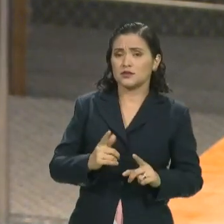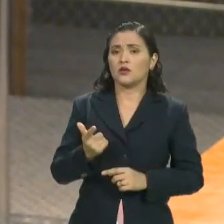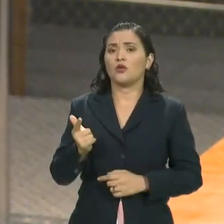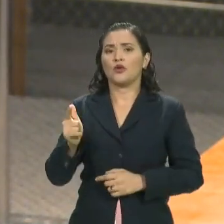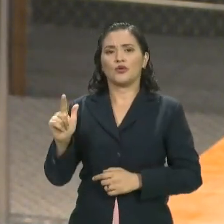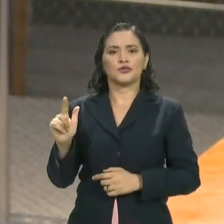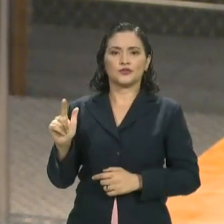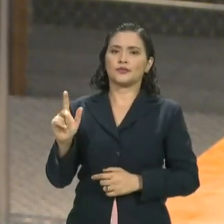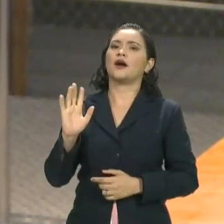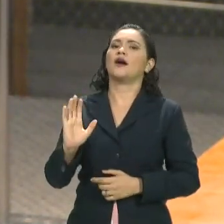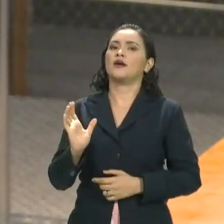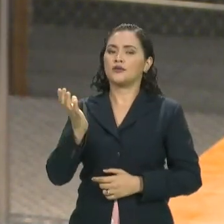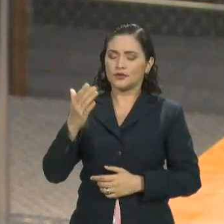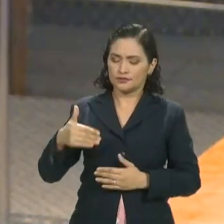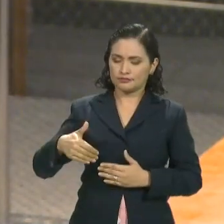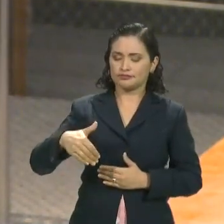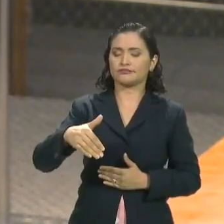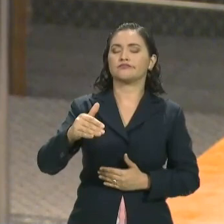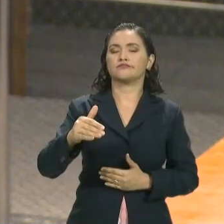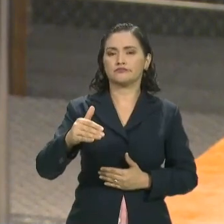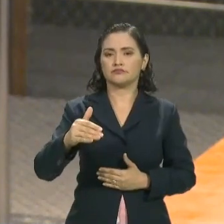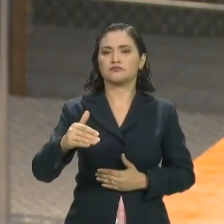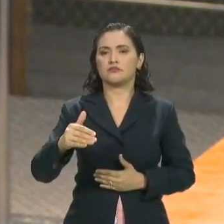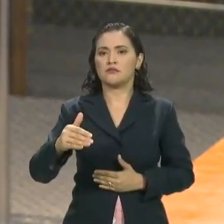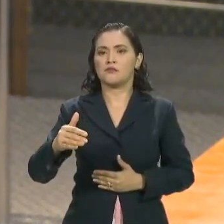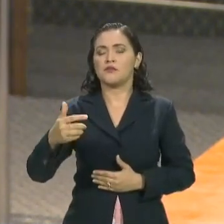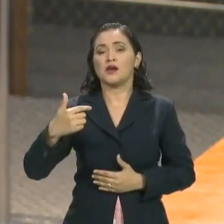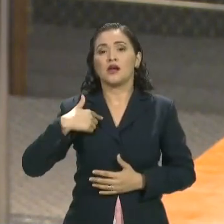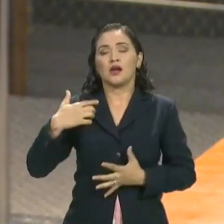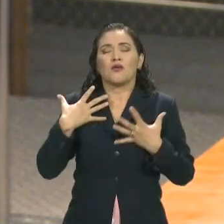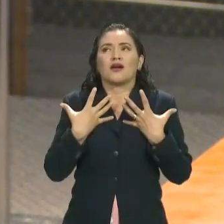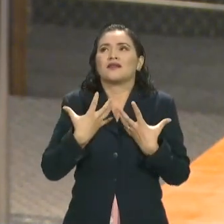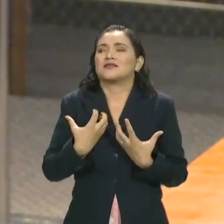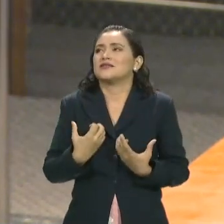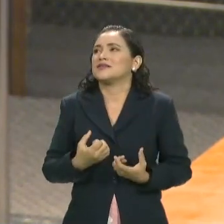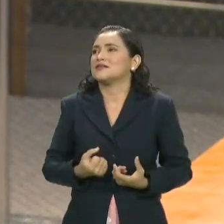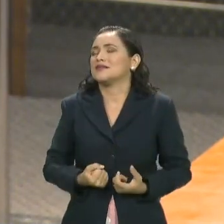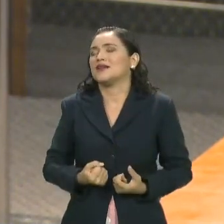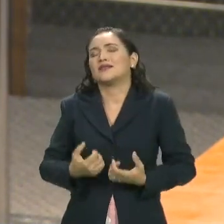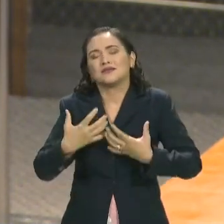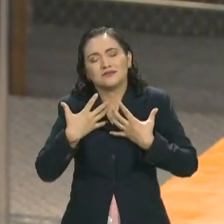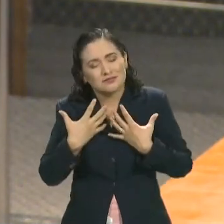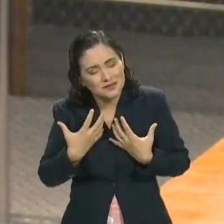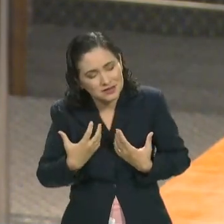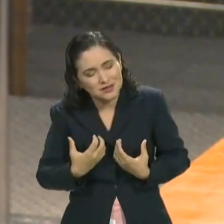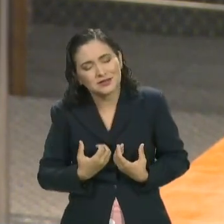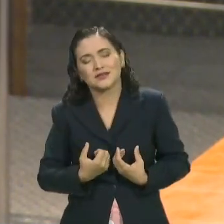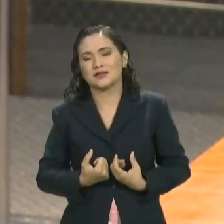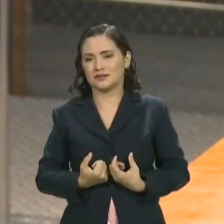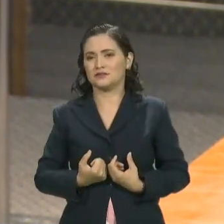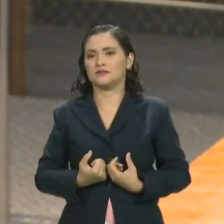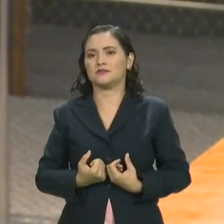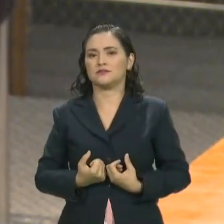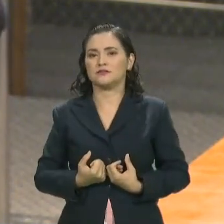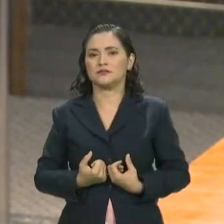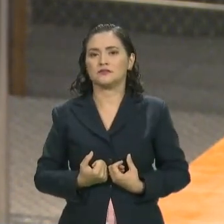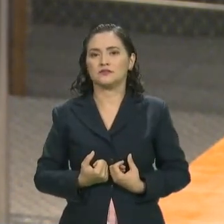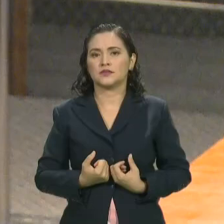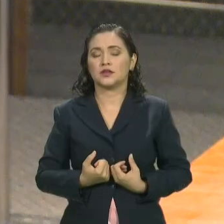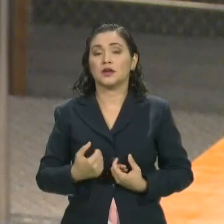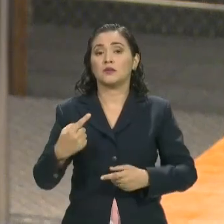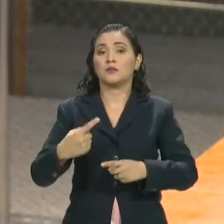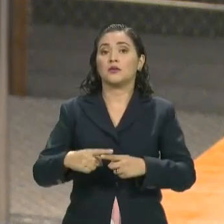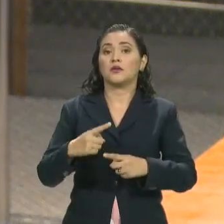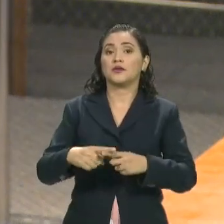impregnado nesse cérebro cansado, carcomido, desgastado e às vezes subserviente, porque só agora vem se arvorar a terem